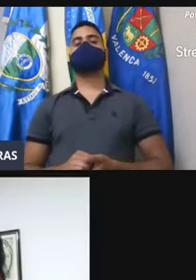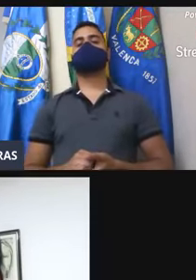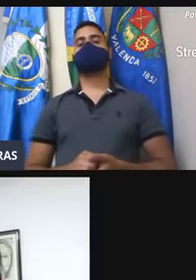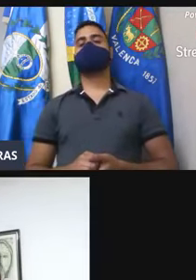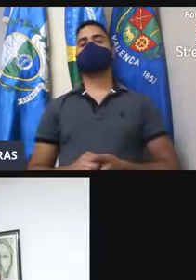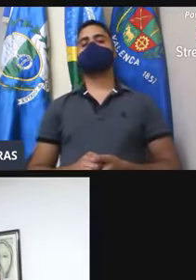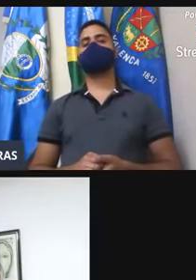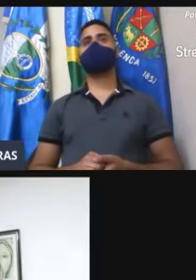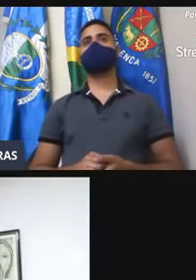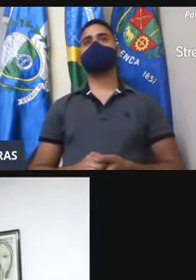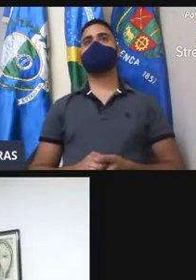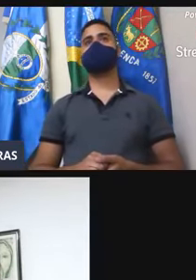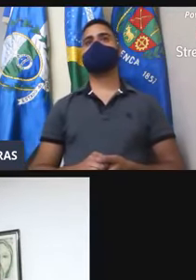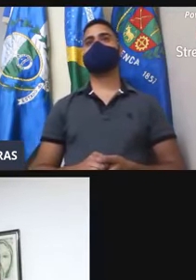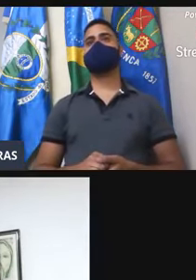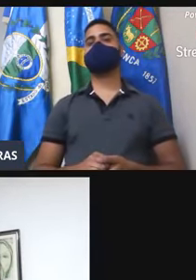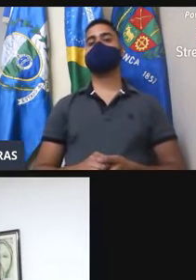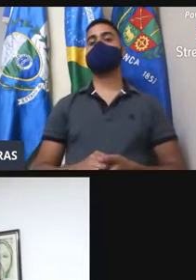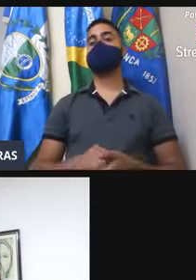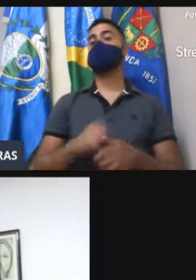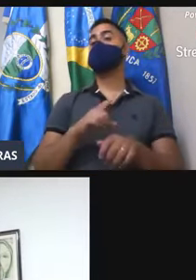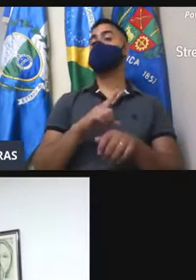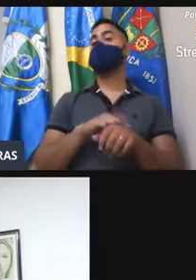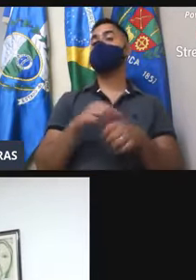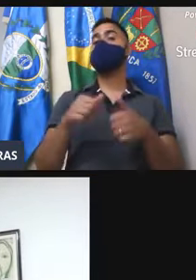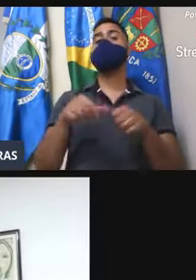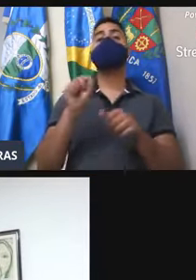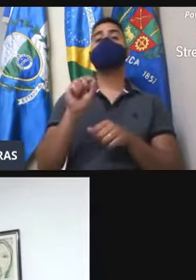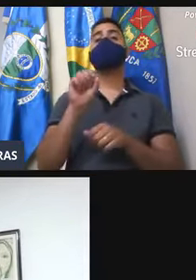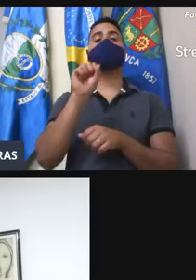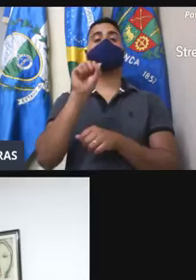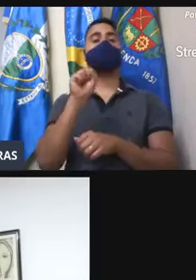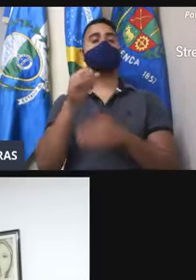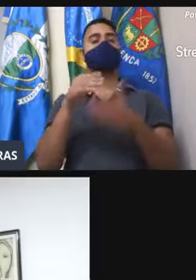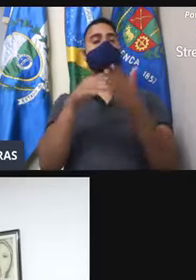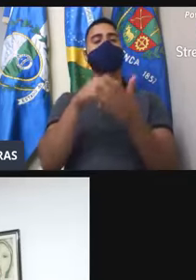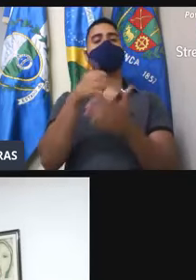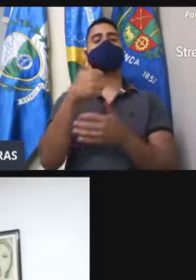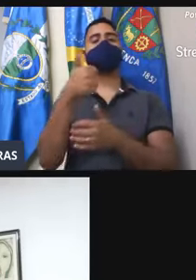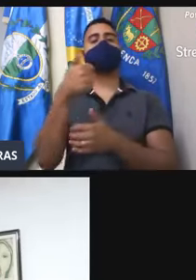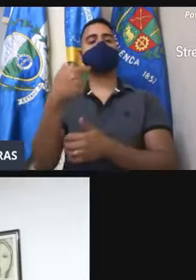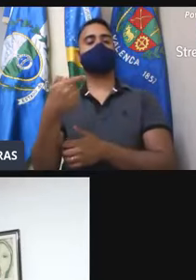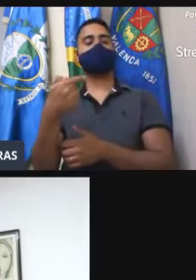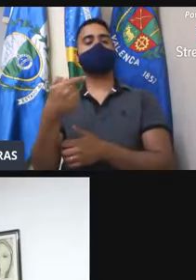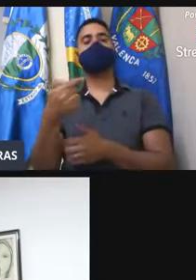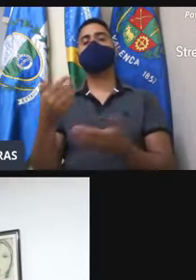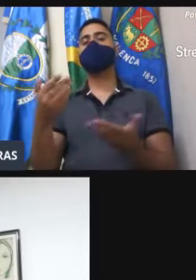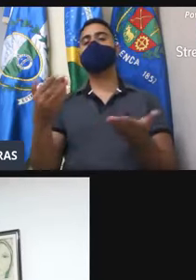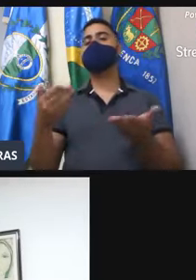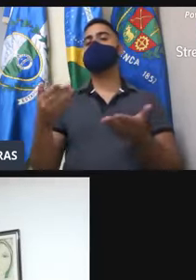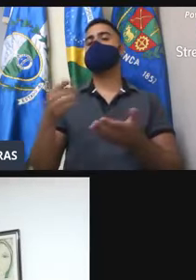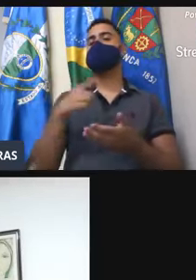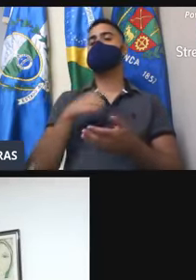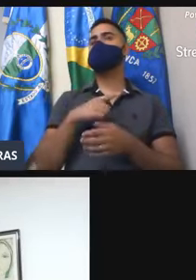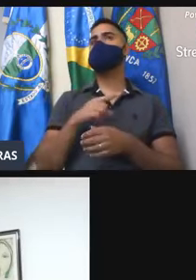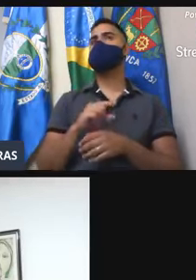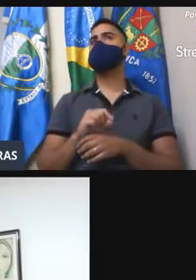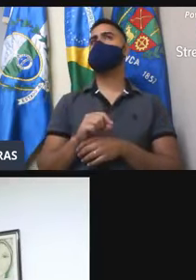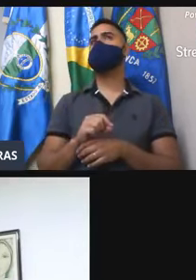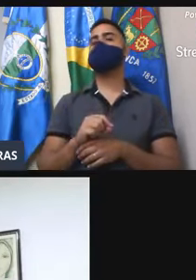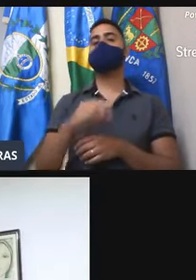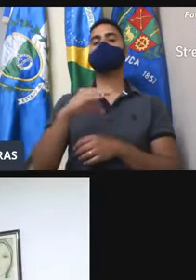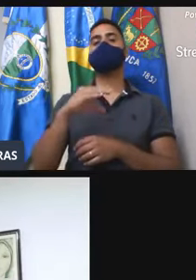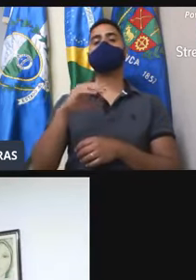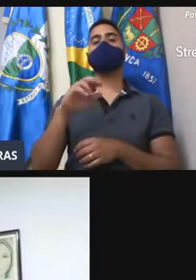O funcionamento da nossa sede de 8 às 17 horas. E, no momento, nós estamos com o CRAS Varginha e